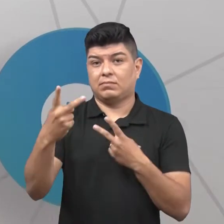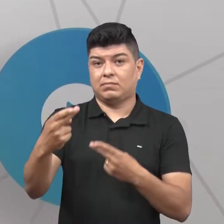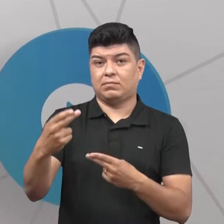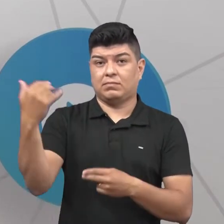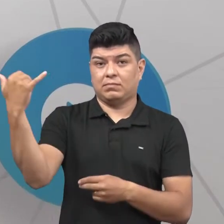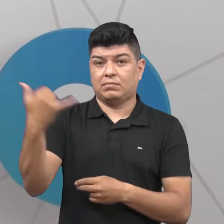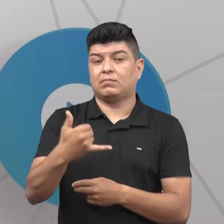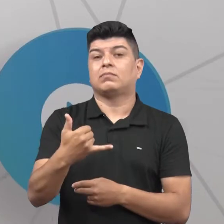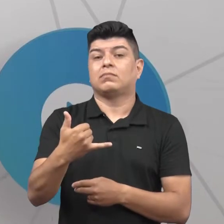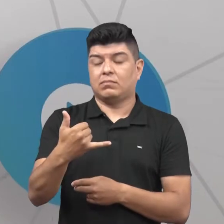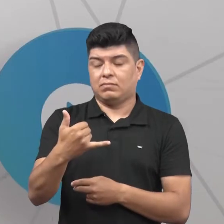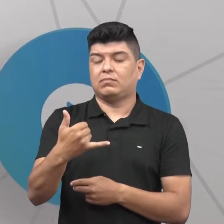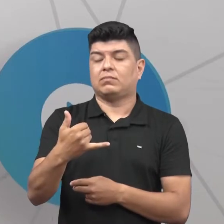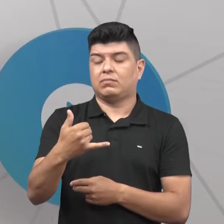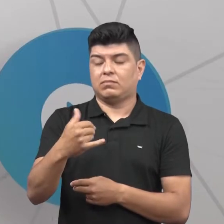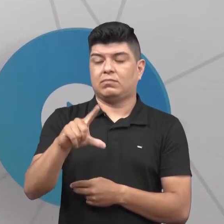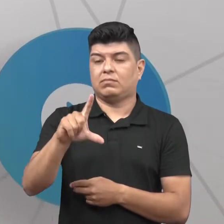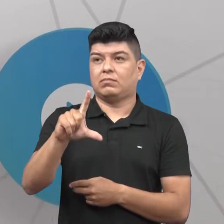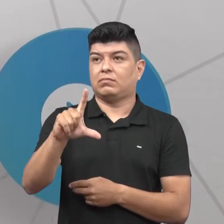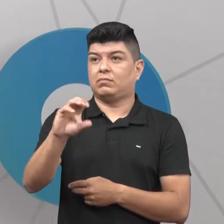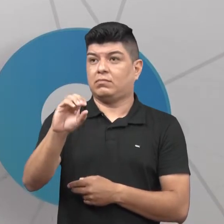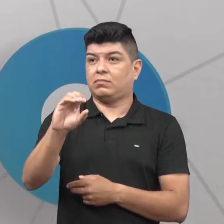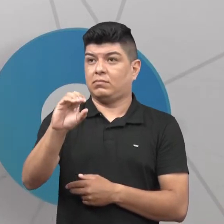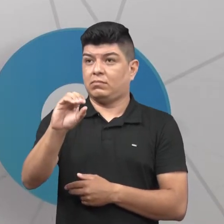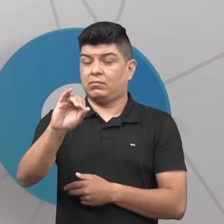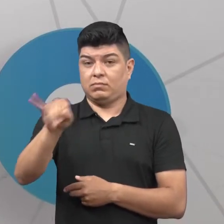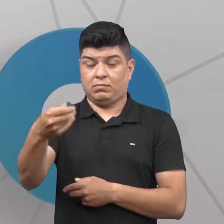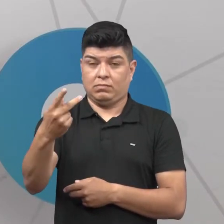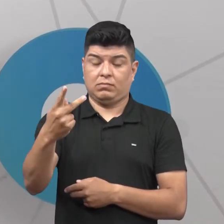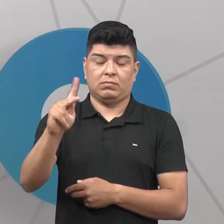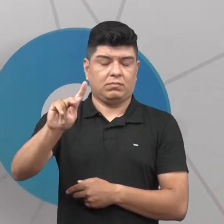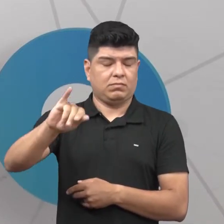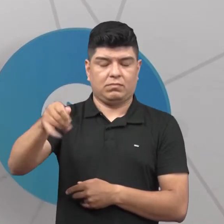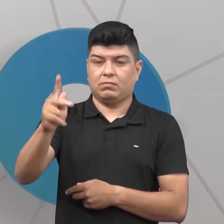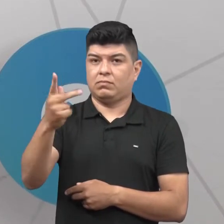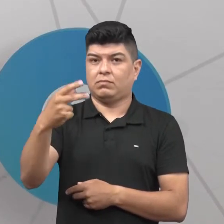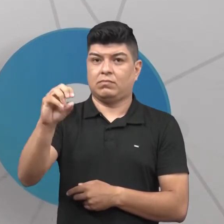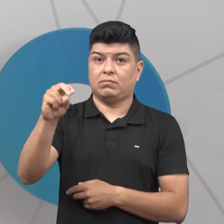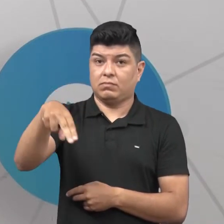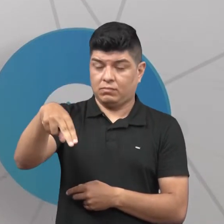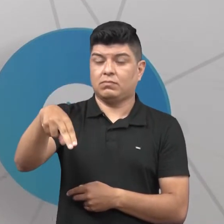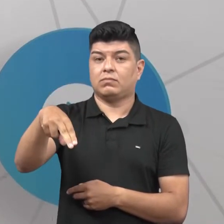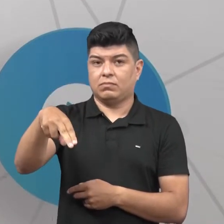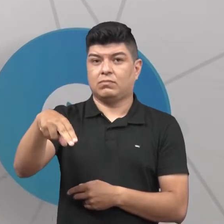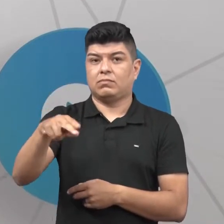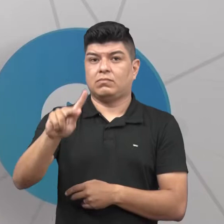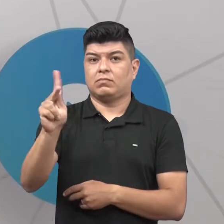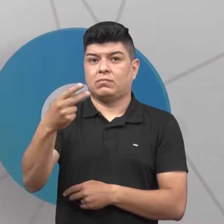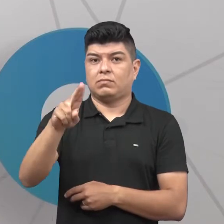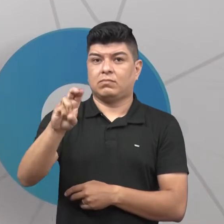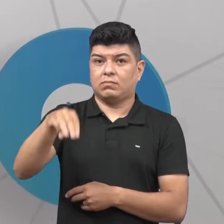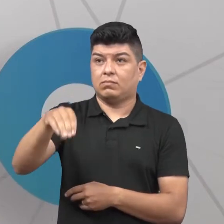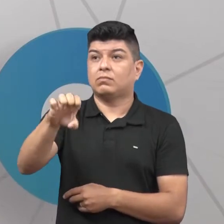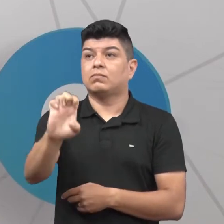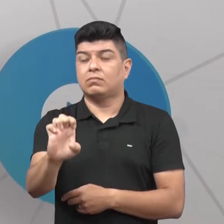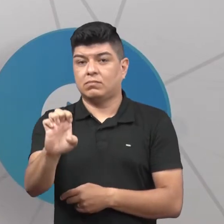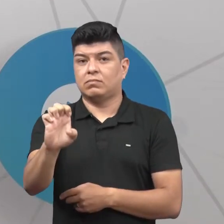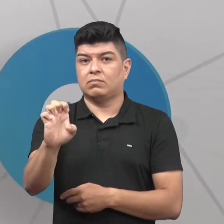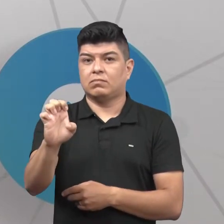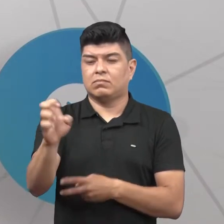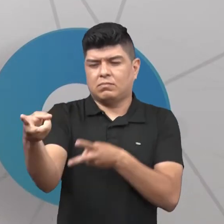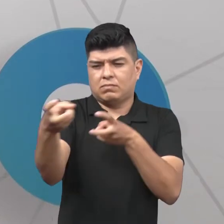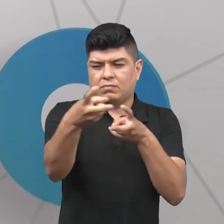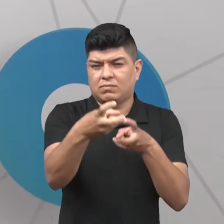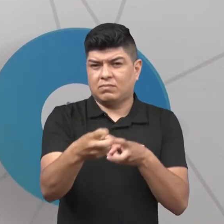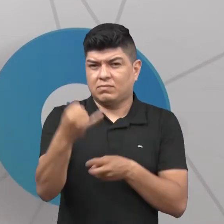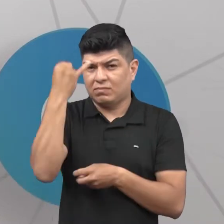do racionalismo, voltado para a questão mais lógica. Hume, ele entende que essa questão da percepção, a questão das nossas